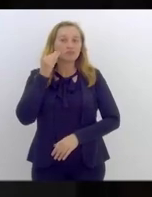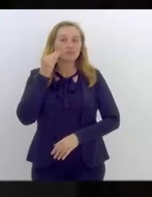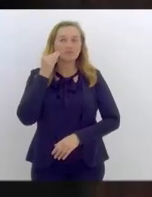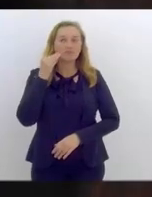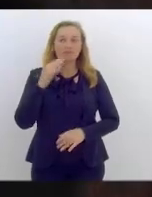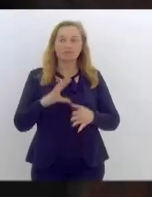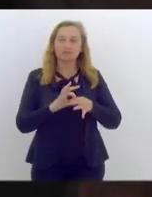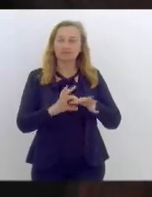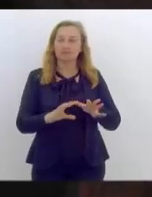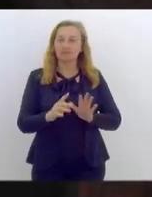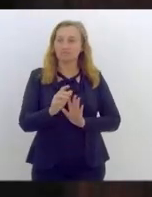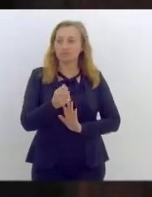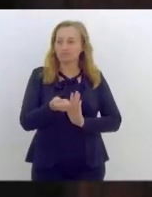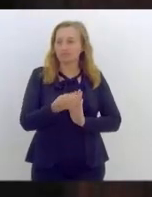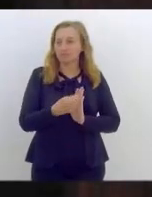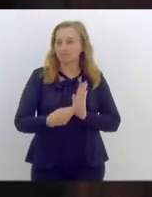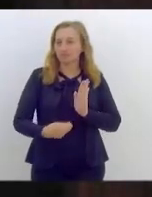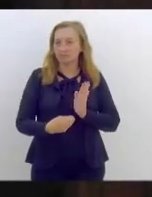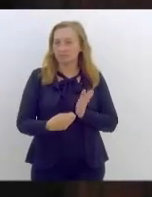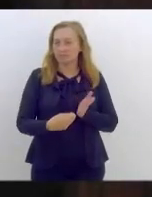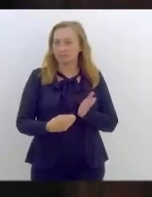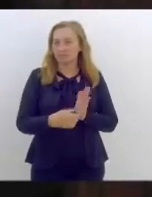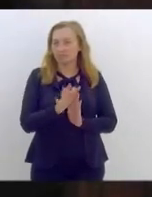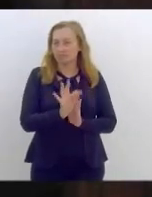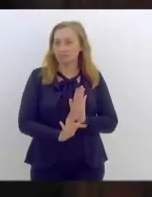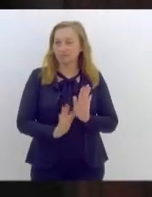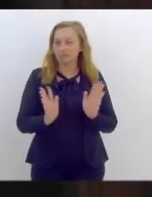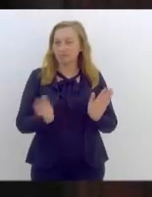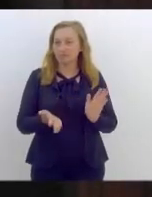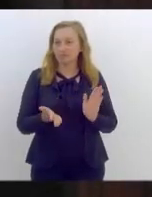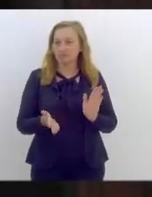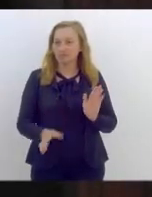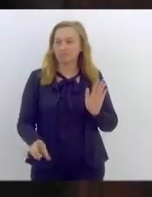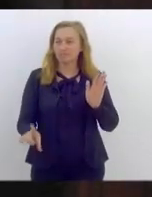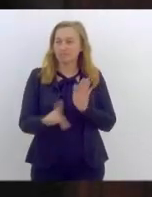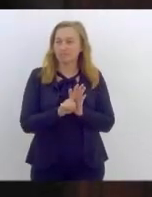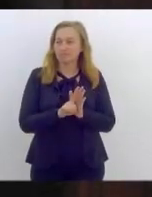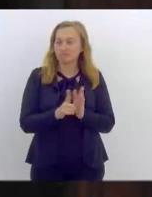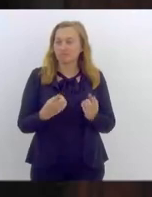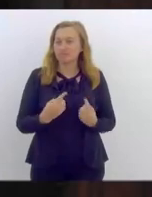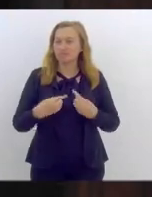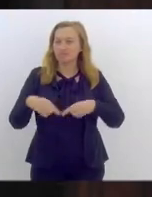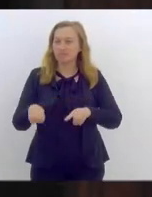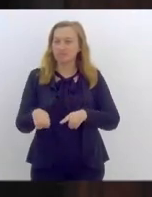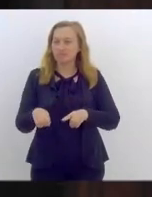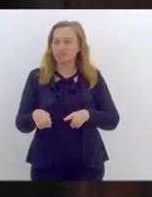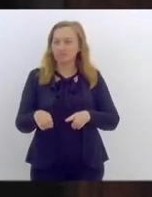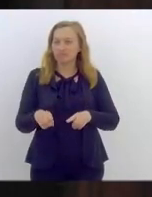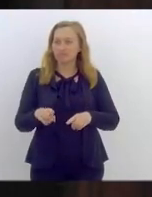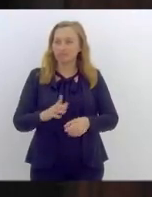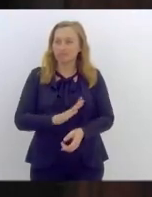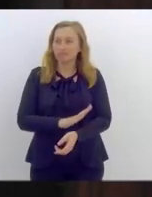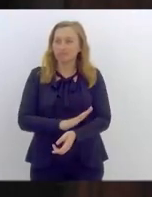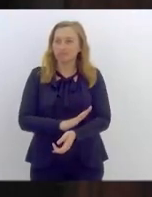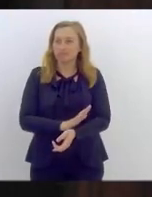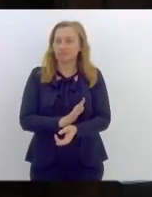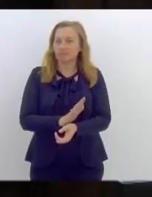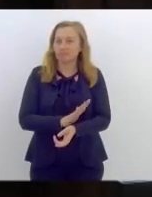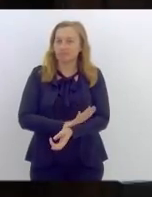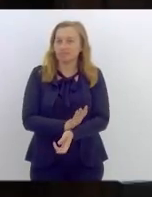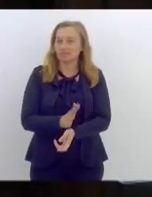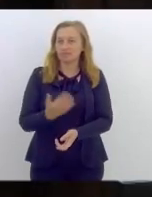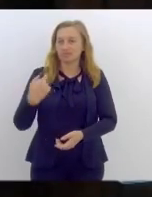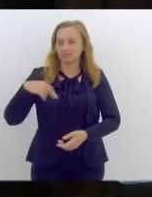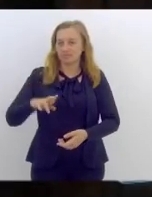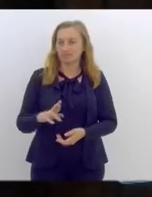mim, escreveu o texto que hoje é a lei, né, de combate ao racismo religioso, que é a Lei